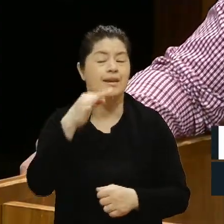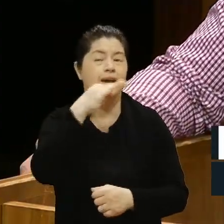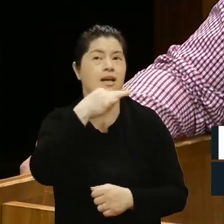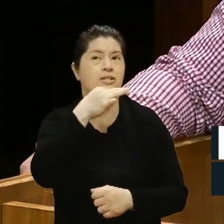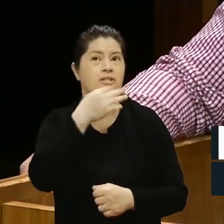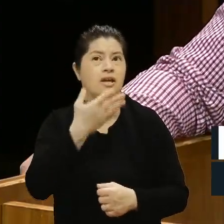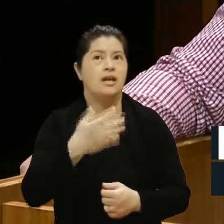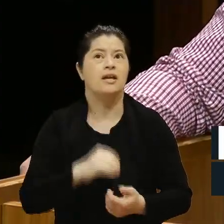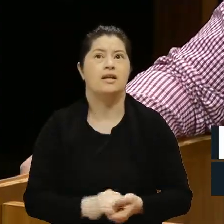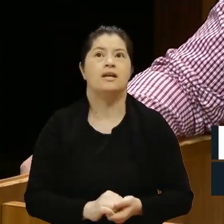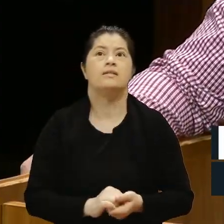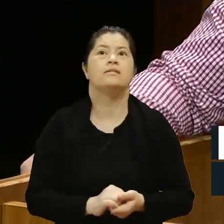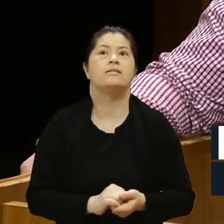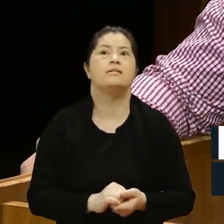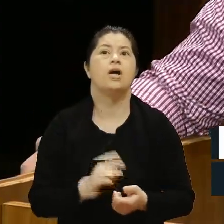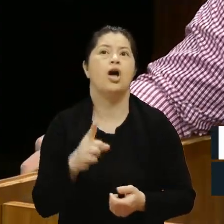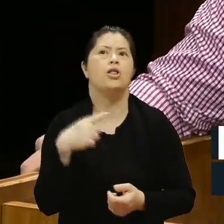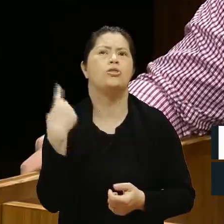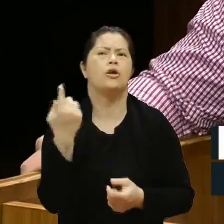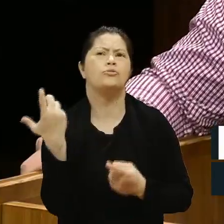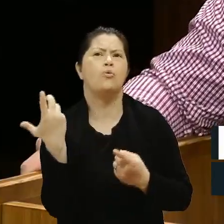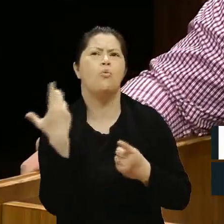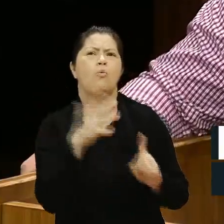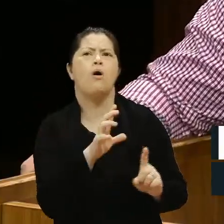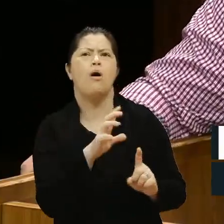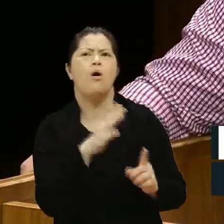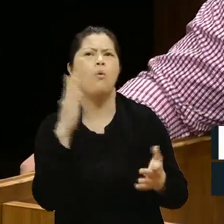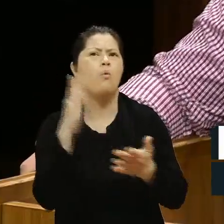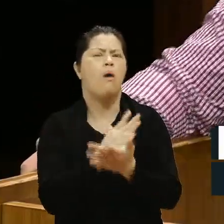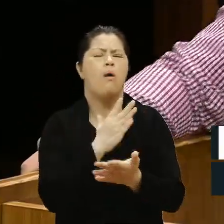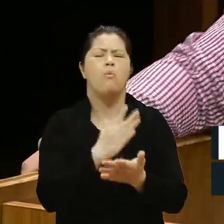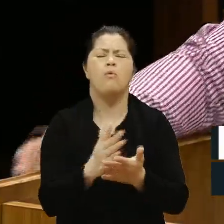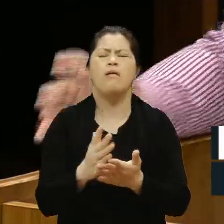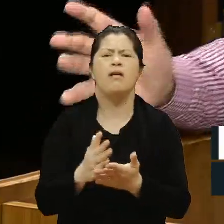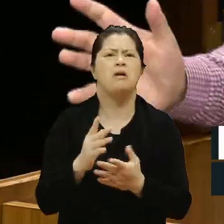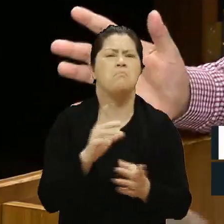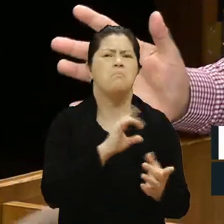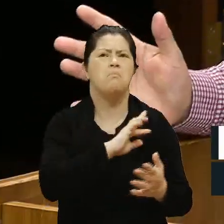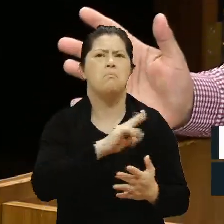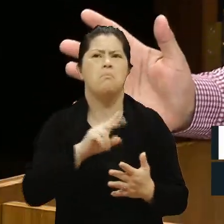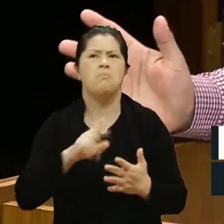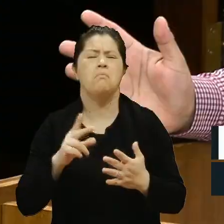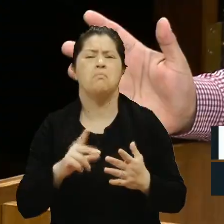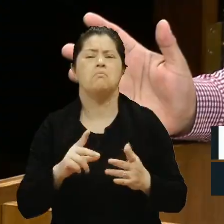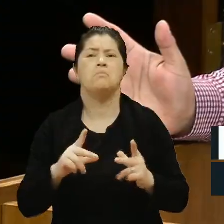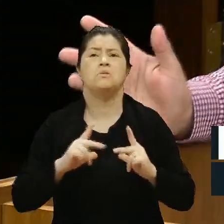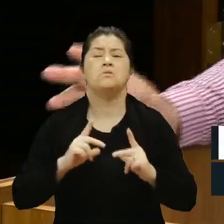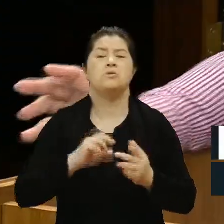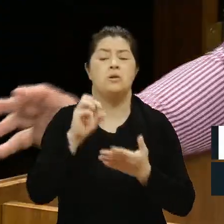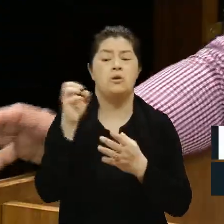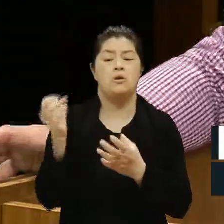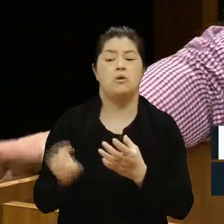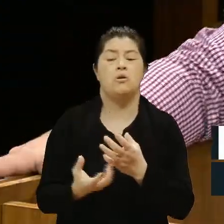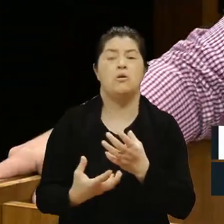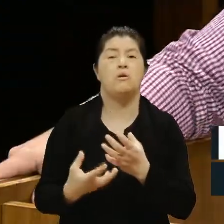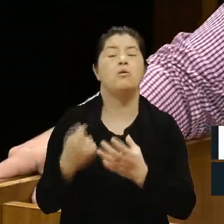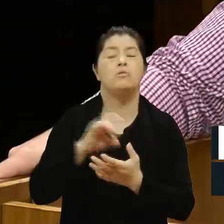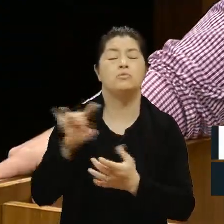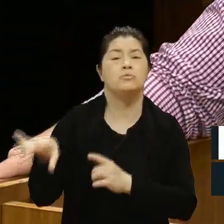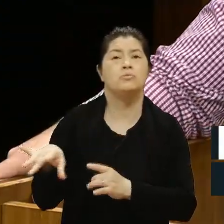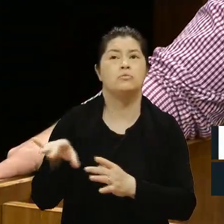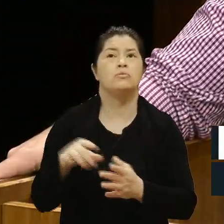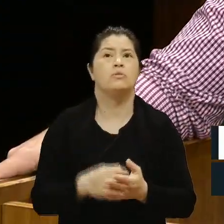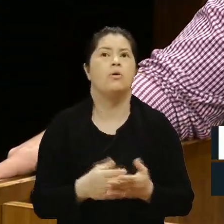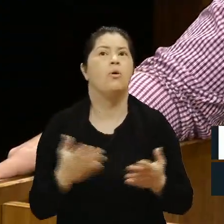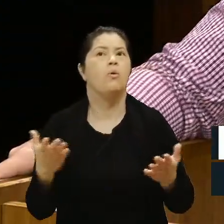Caxias, seremos contra qualquer tipo de privatização do lixo, por exemplo. E